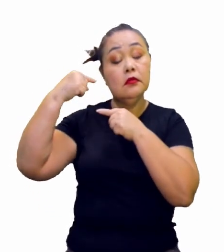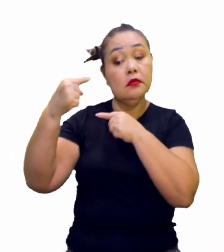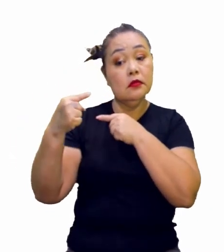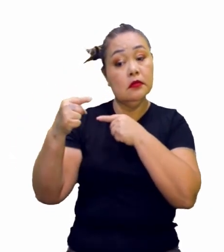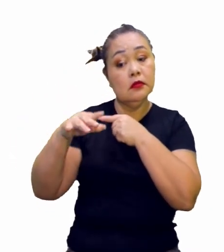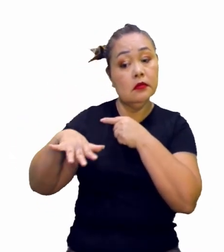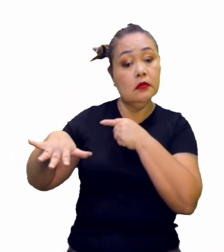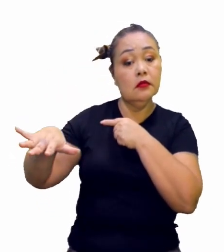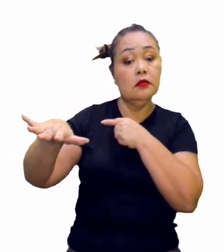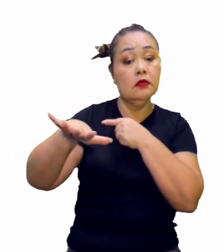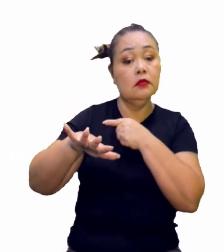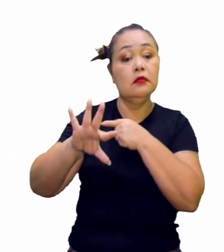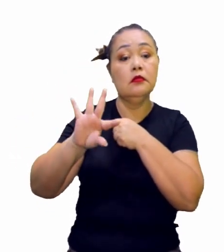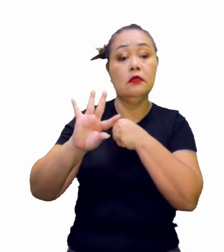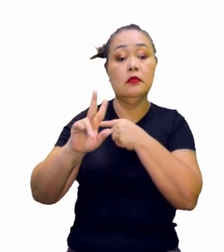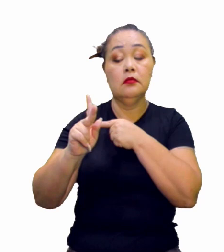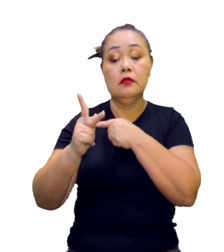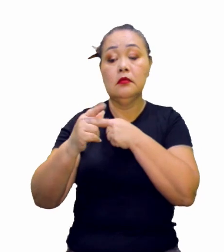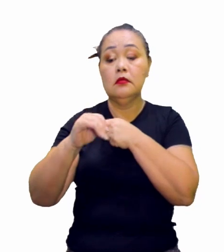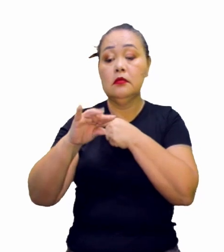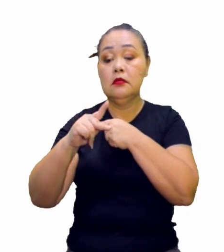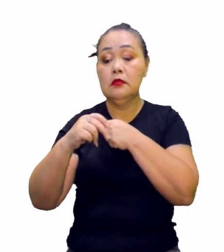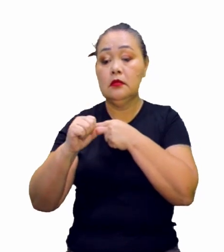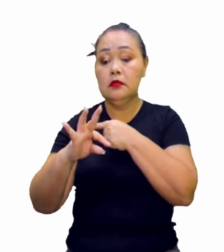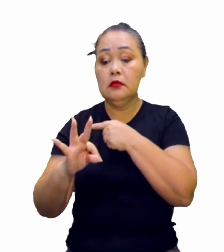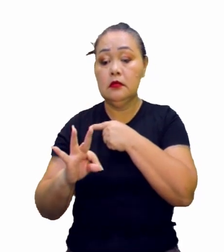como hotspots